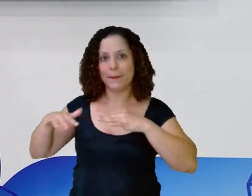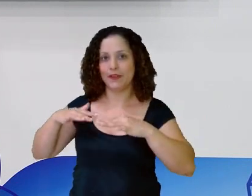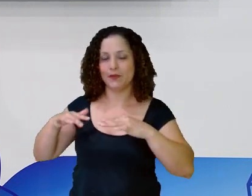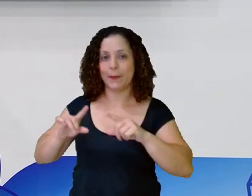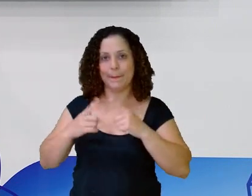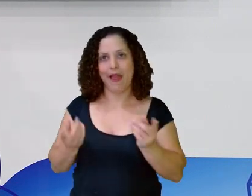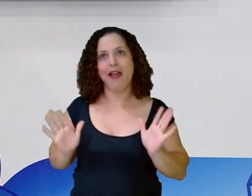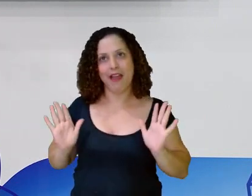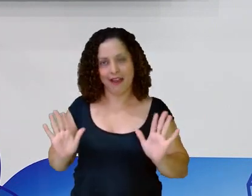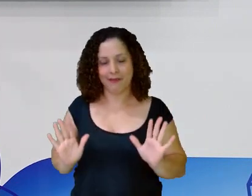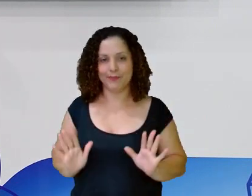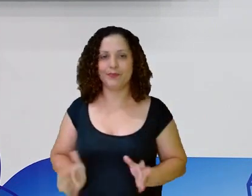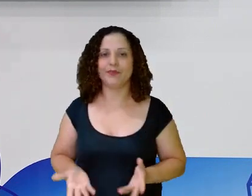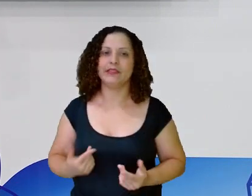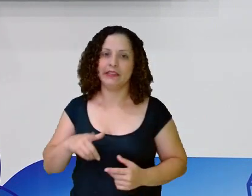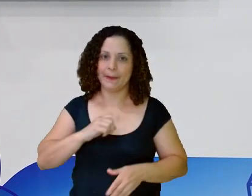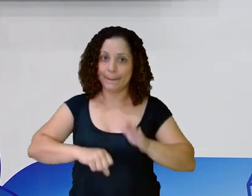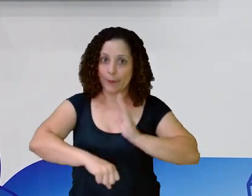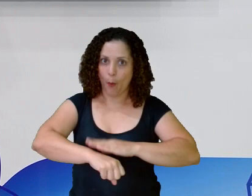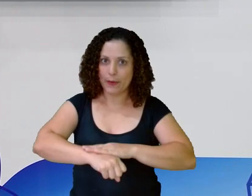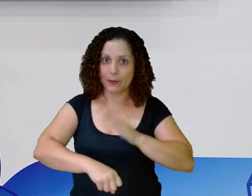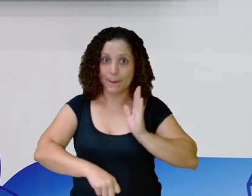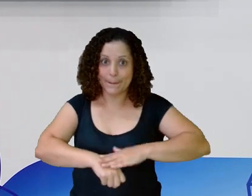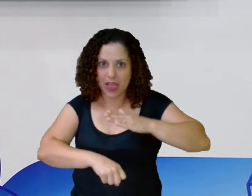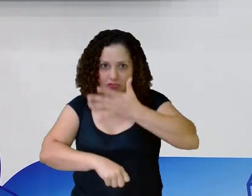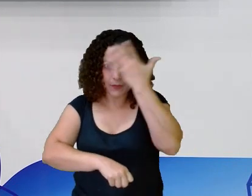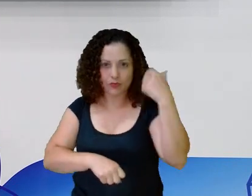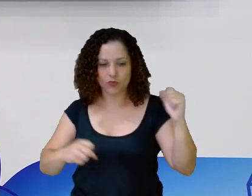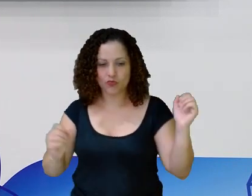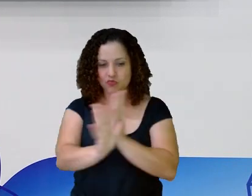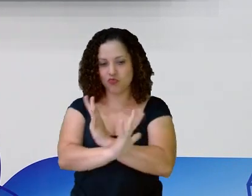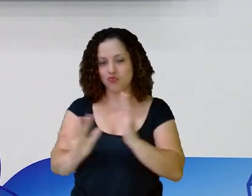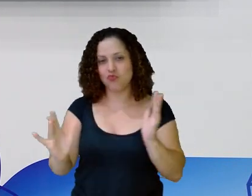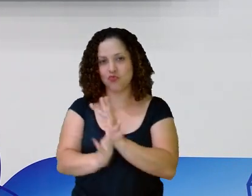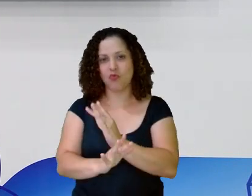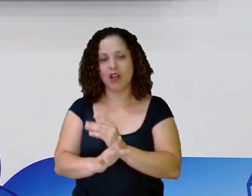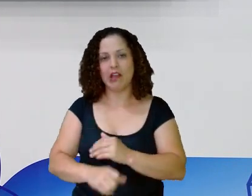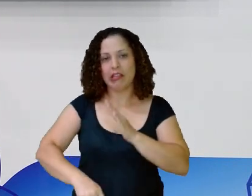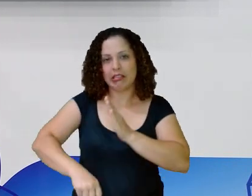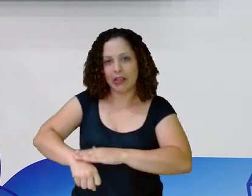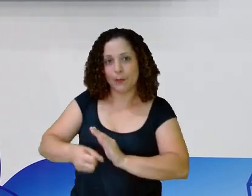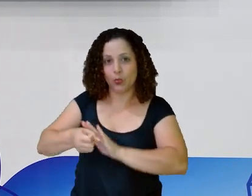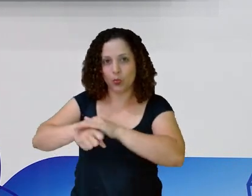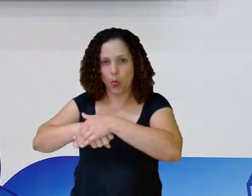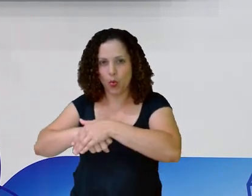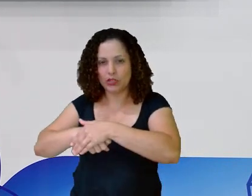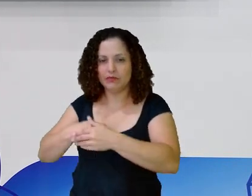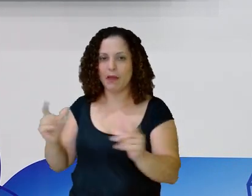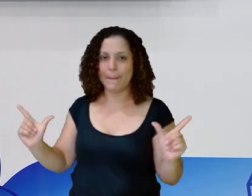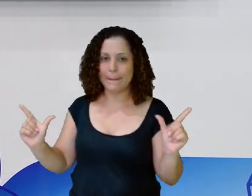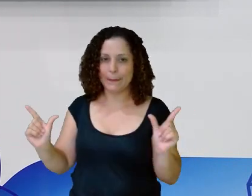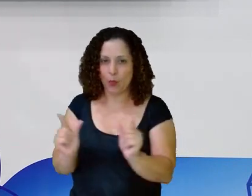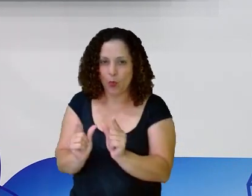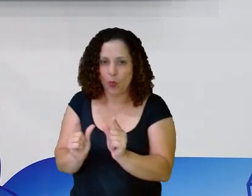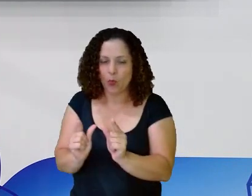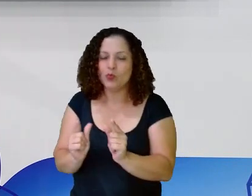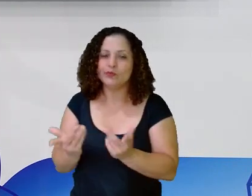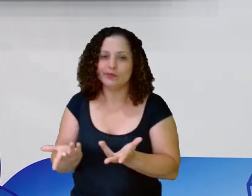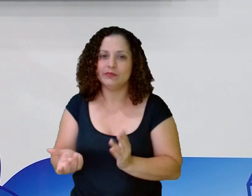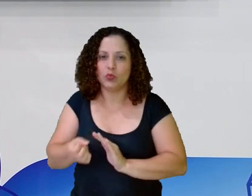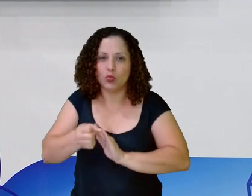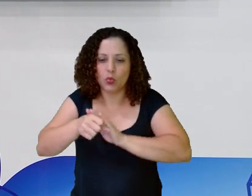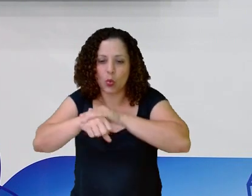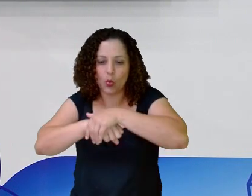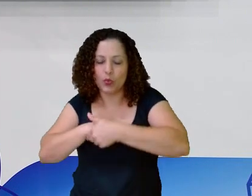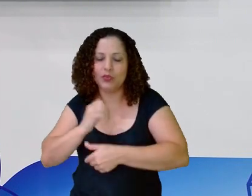em determinados períodos vai ter mais gente circulando, e em outros não. Geralmente no horário da noite, né, quando a noite vai